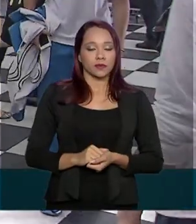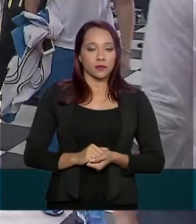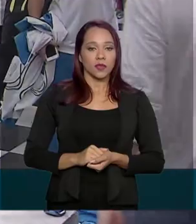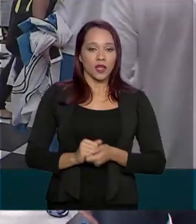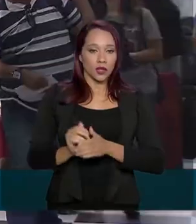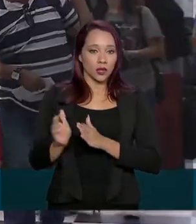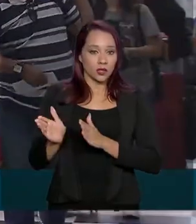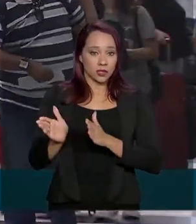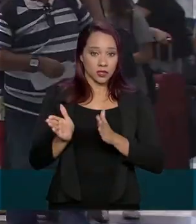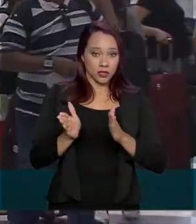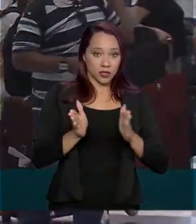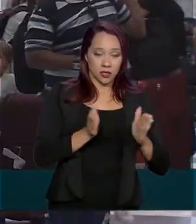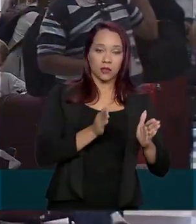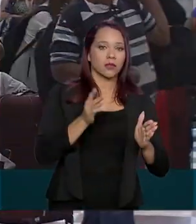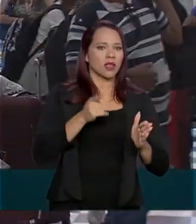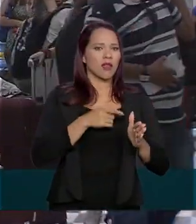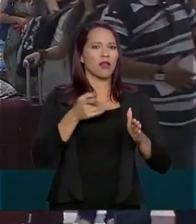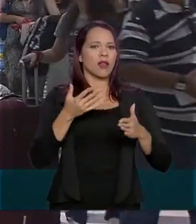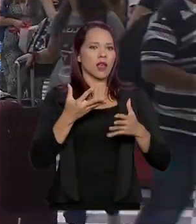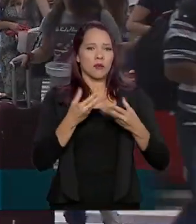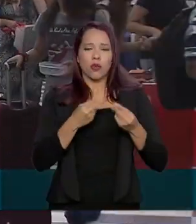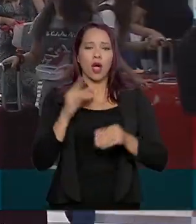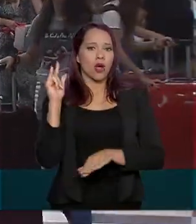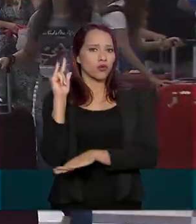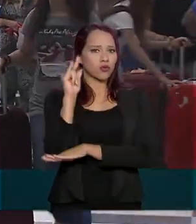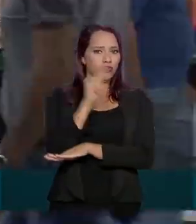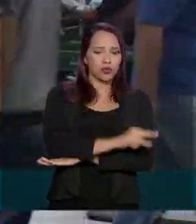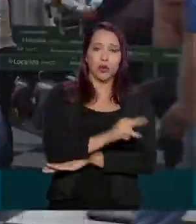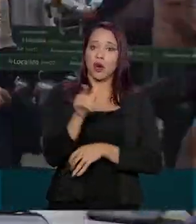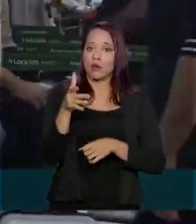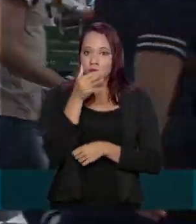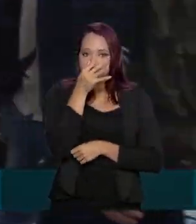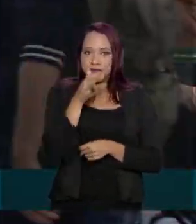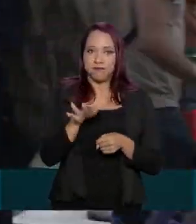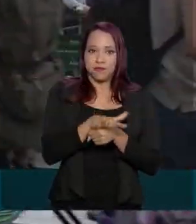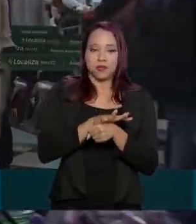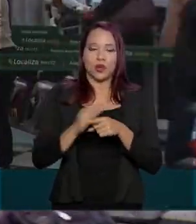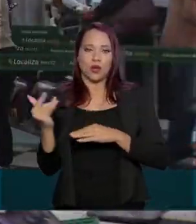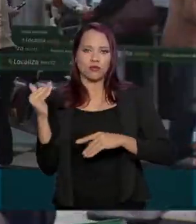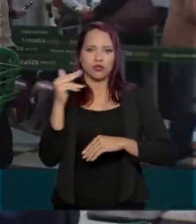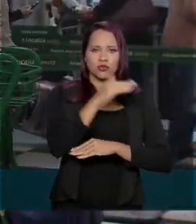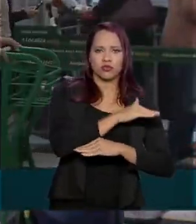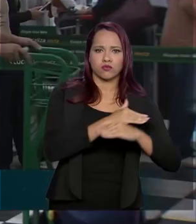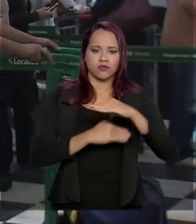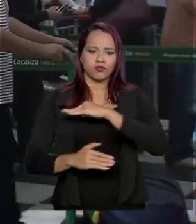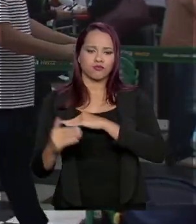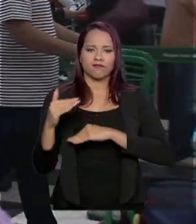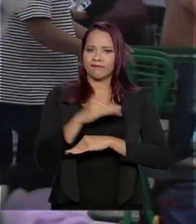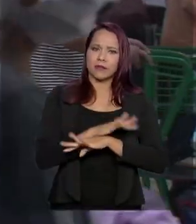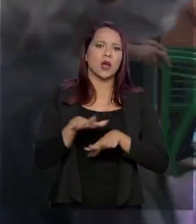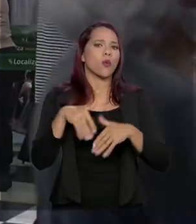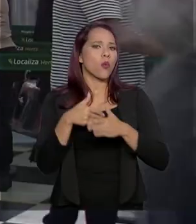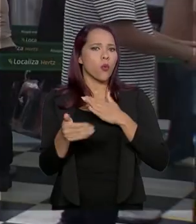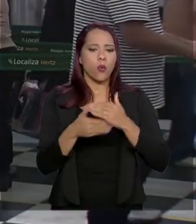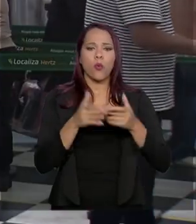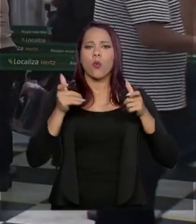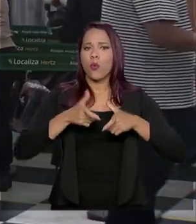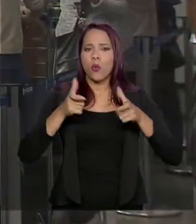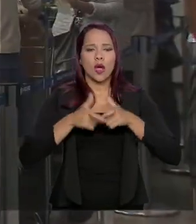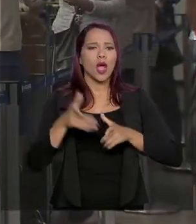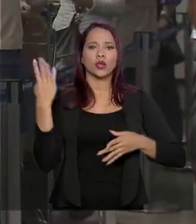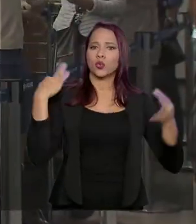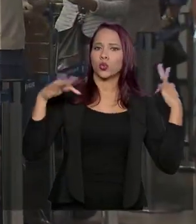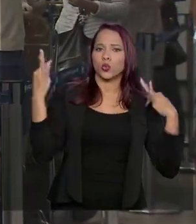Nessa época de alta temporada, os aeroportos ficam lotados com o vai e vem de passageiros. Seja qual for o destino